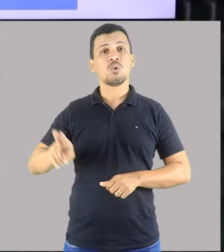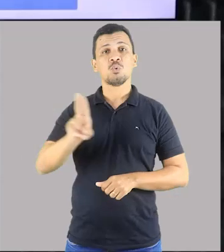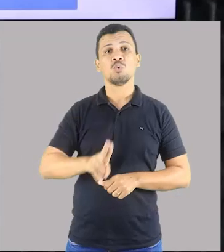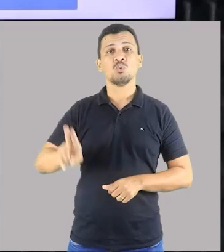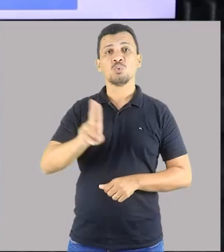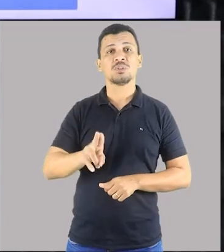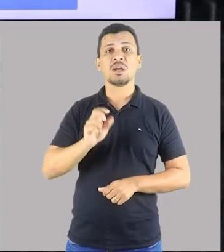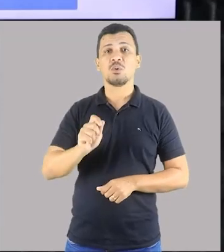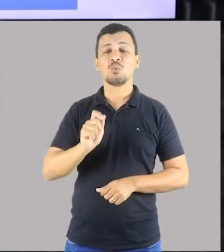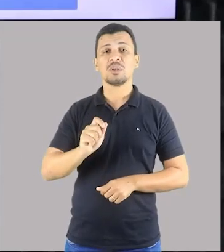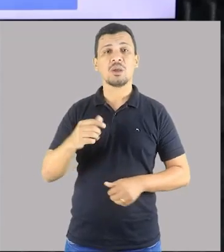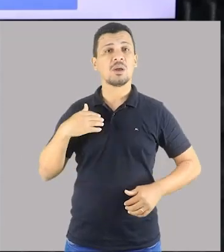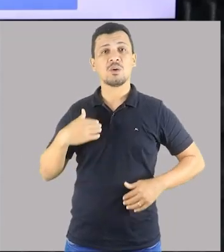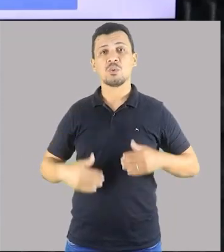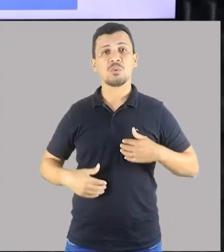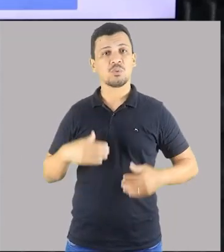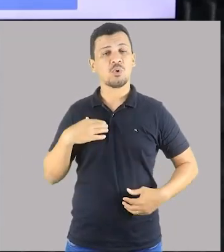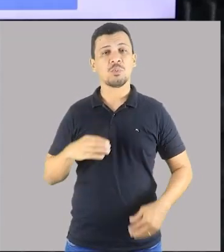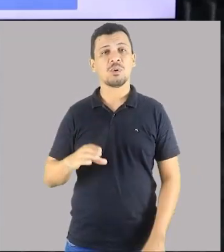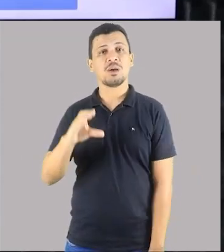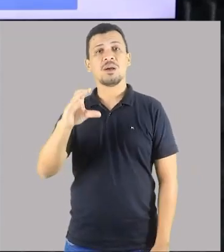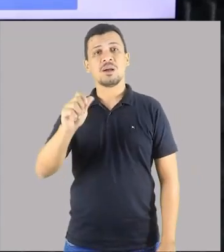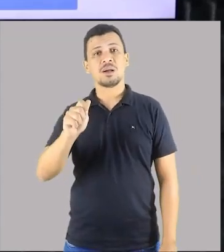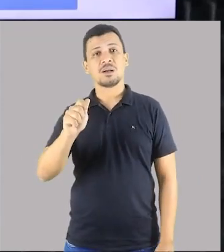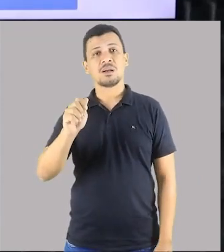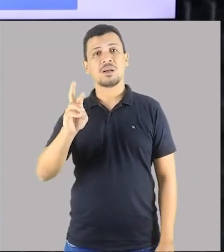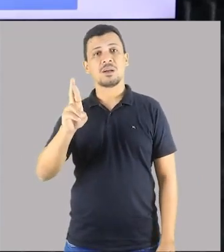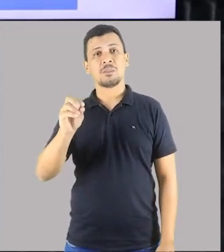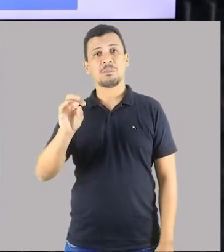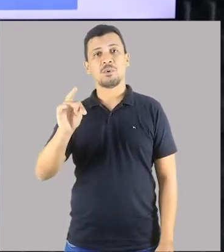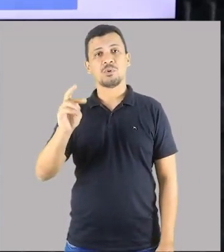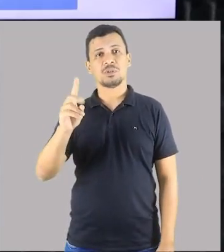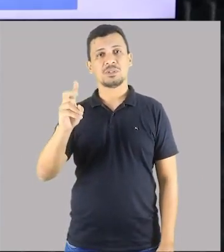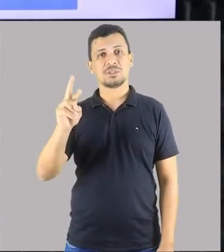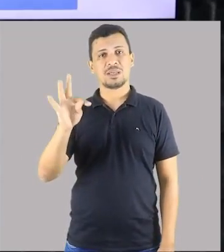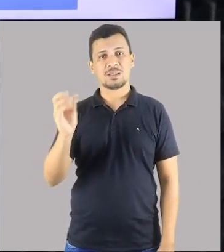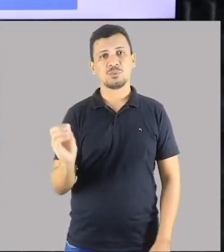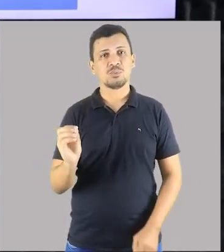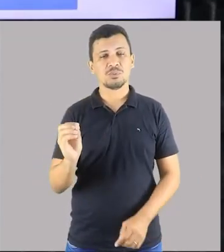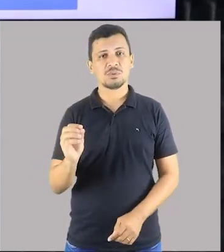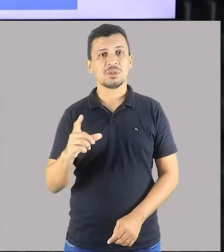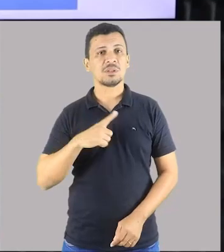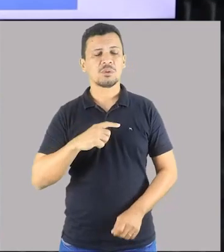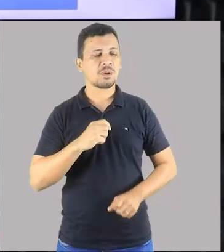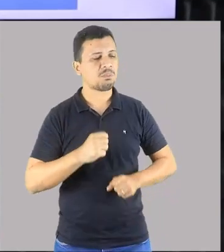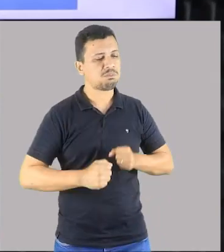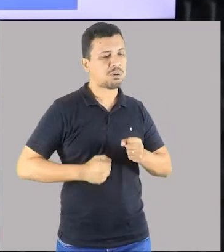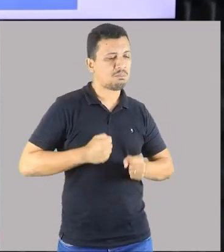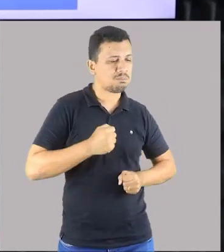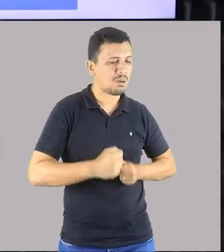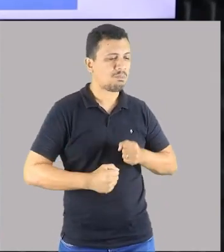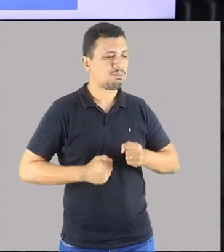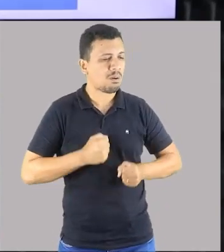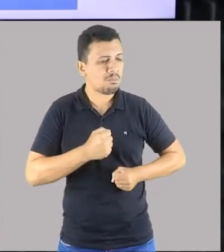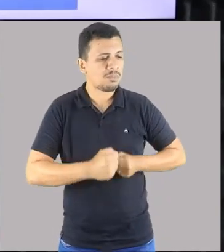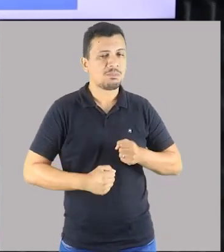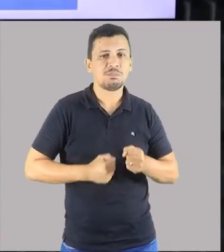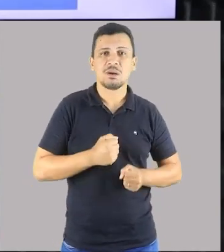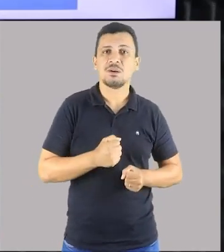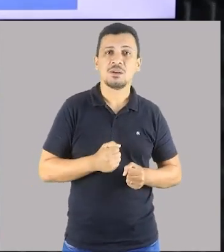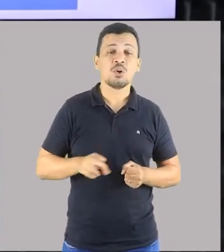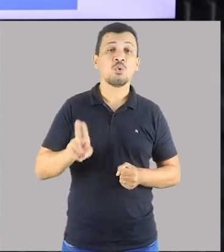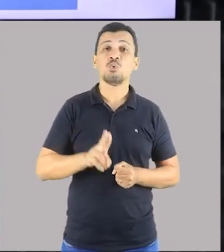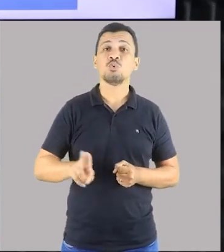o carboidrato. Se esse indivíduo está correndo em baixa intensidade, ele está trotando, ele vai ter a predominância da